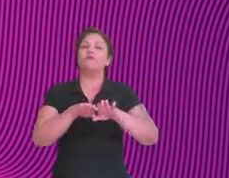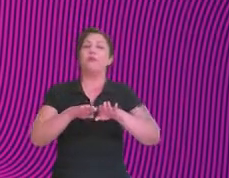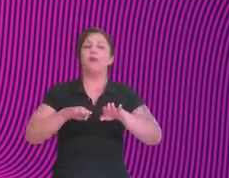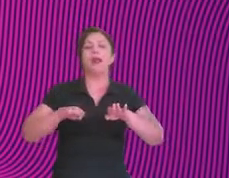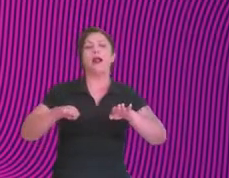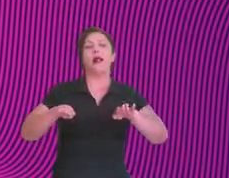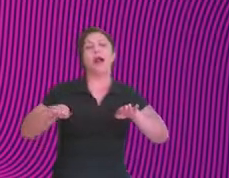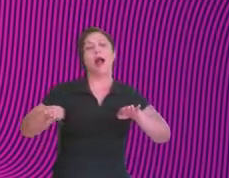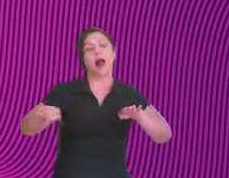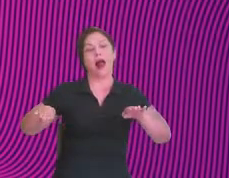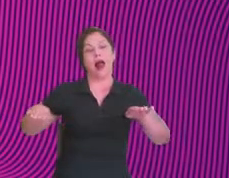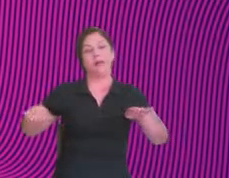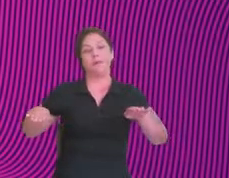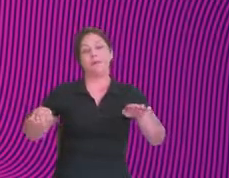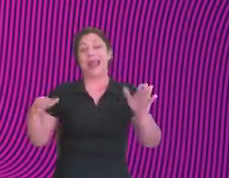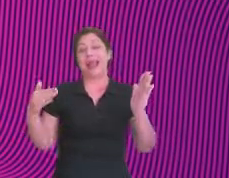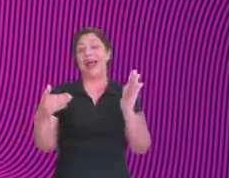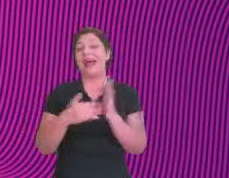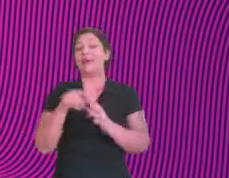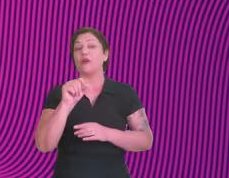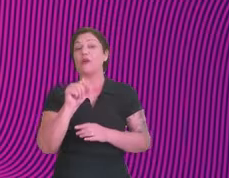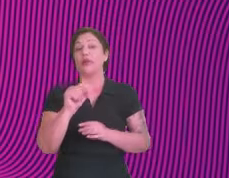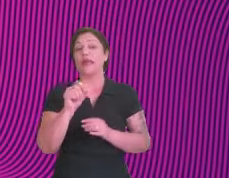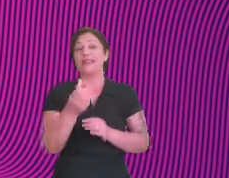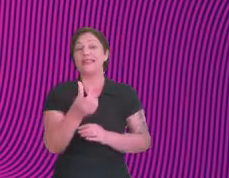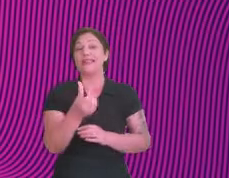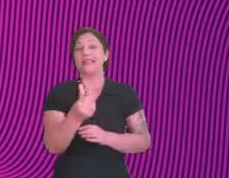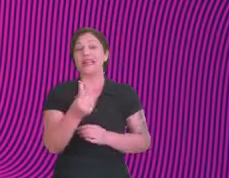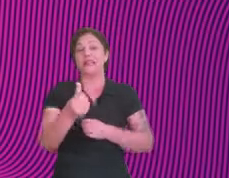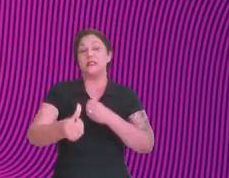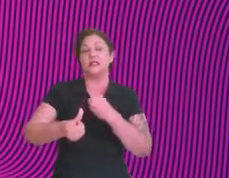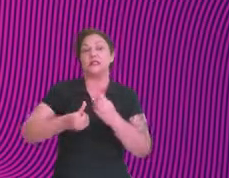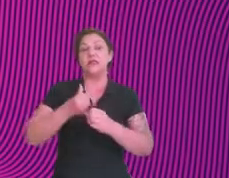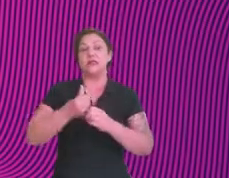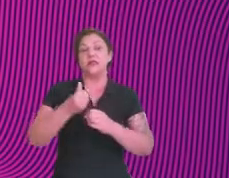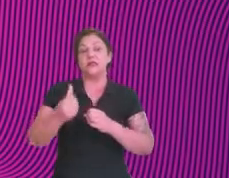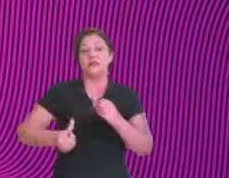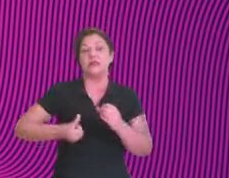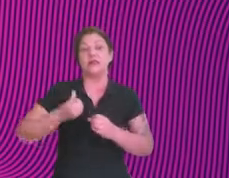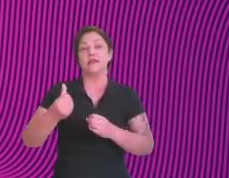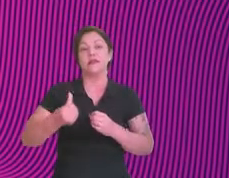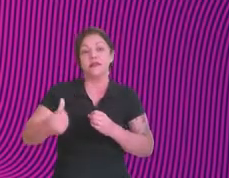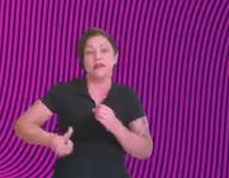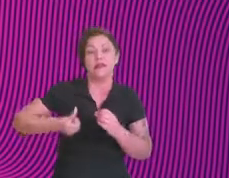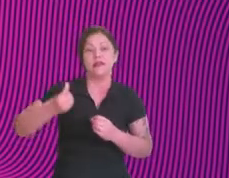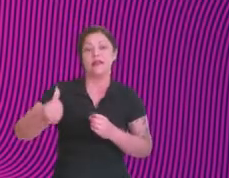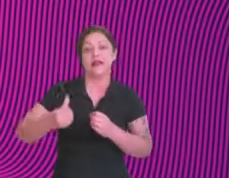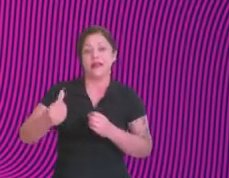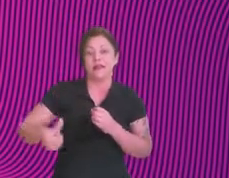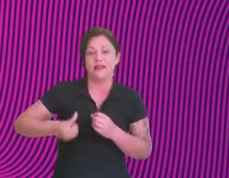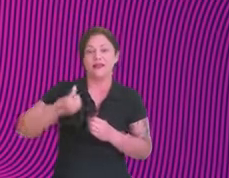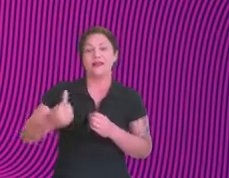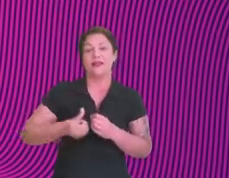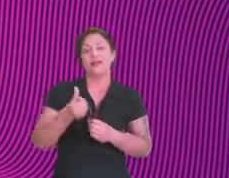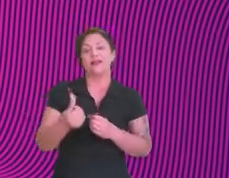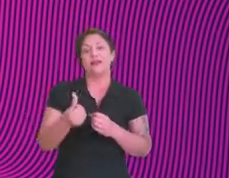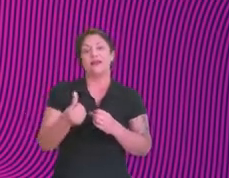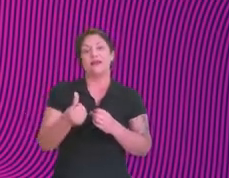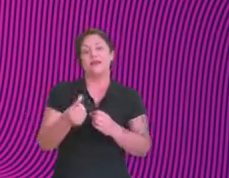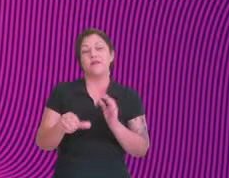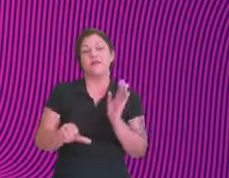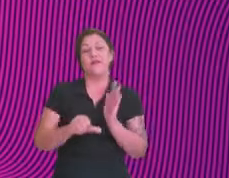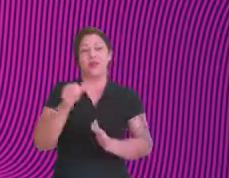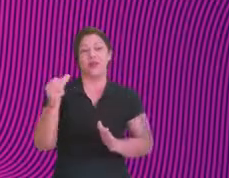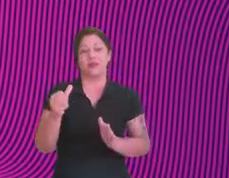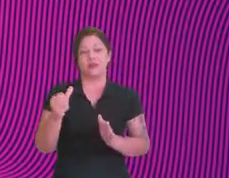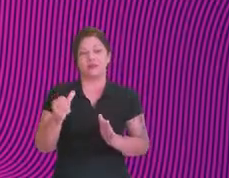ou interromper, fazer a citorredução seguida de HIPEC e aí, dependendo, complementar ou não com mais os ciclos que